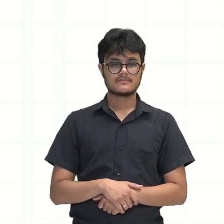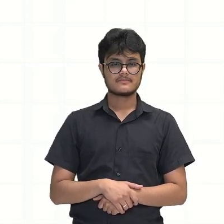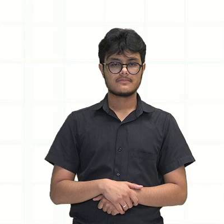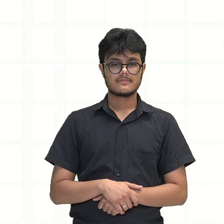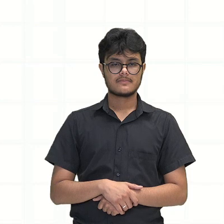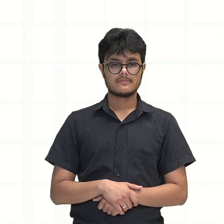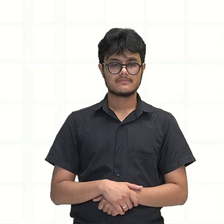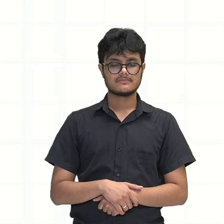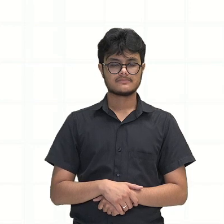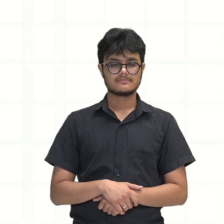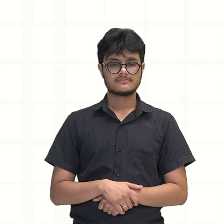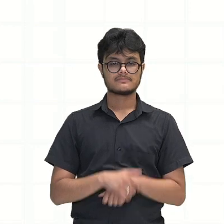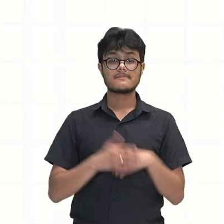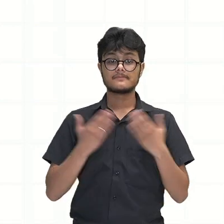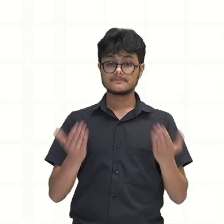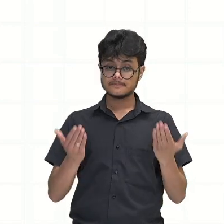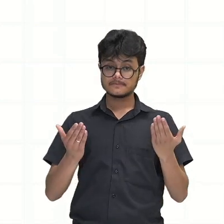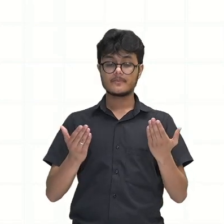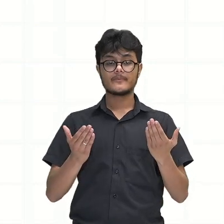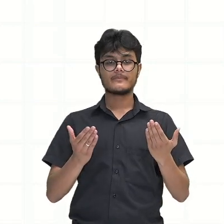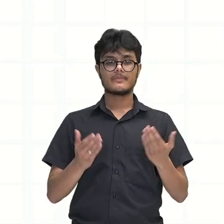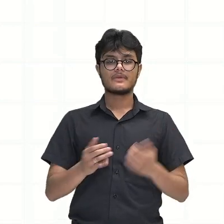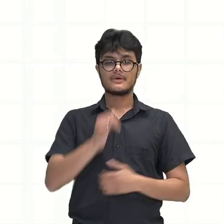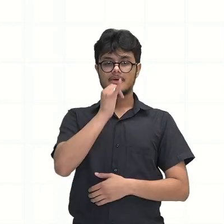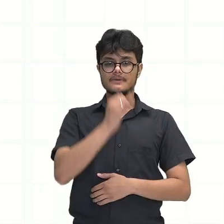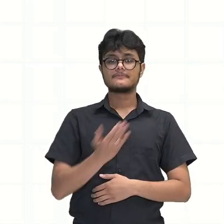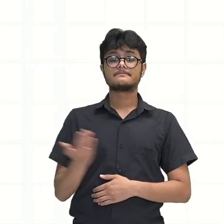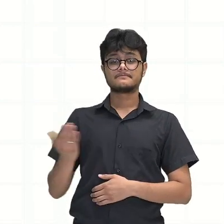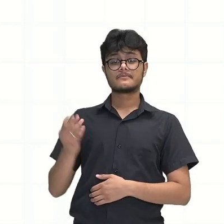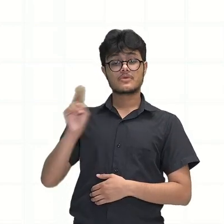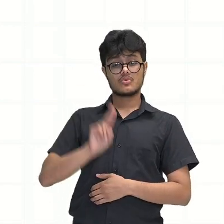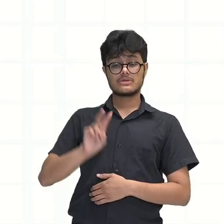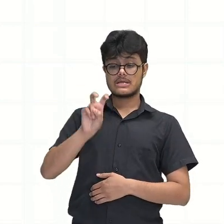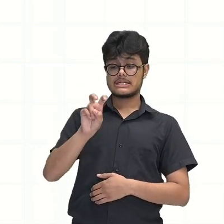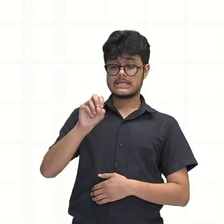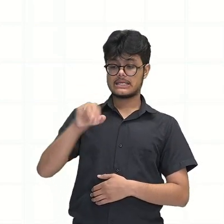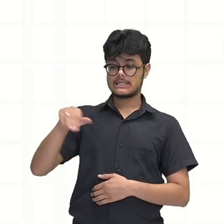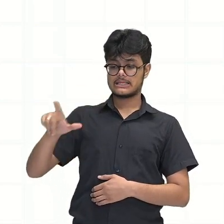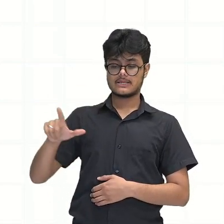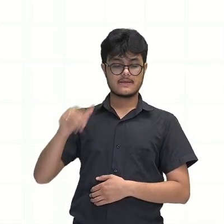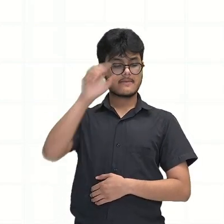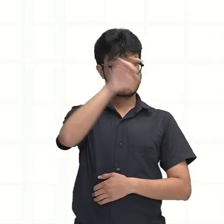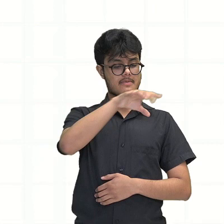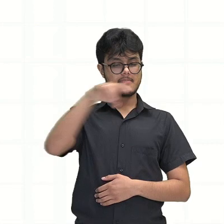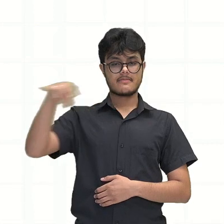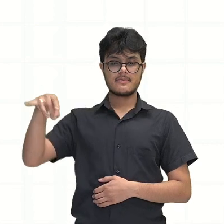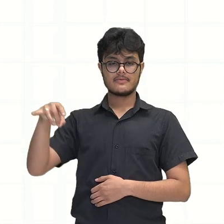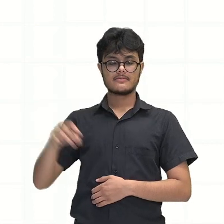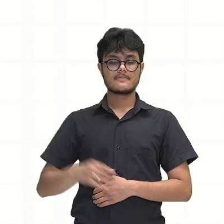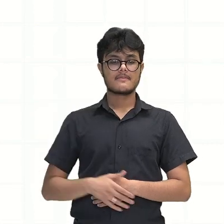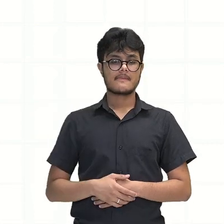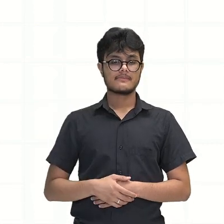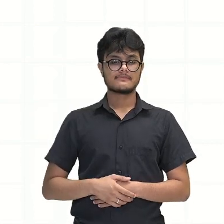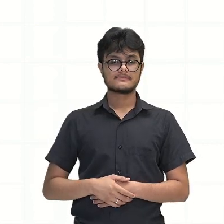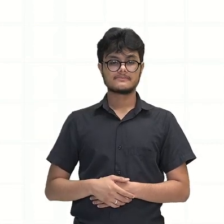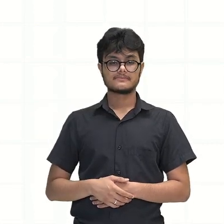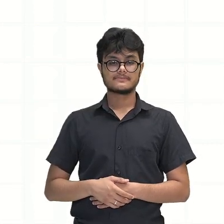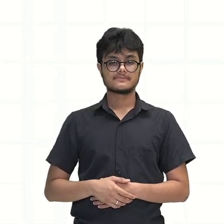a diferença. Aqui eu vou utilizar 500 ml em cada cilindro, enquanto que no